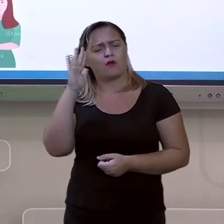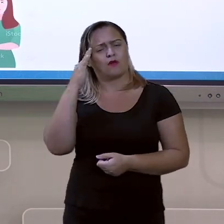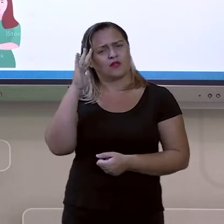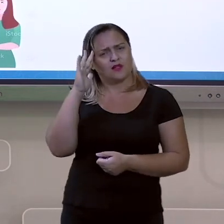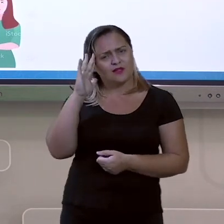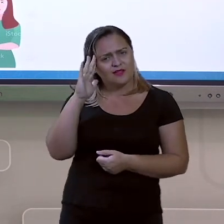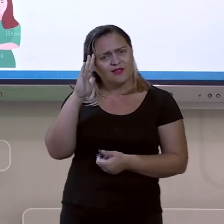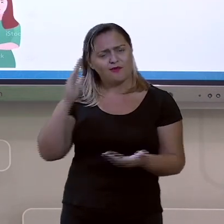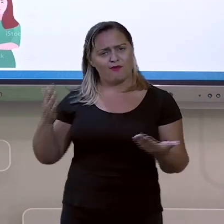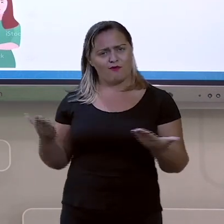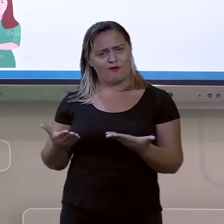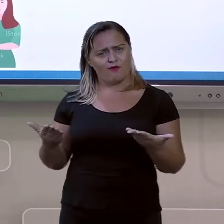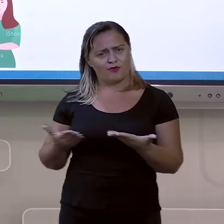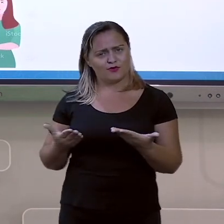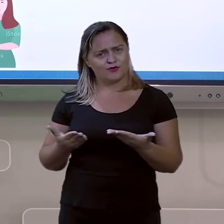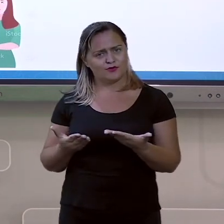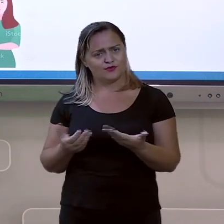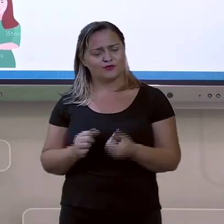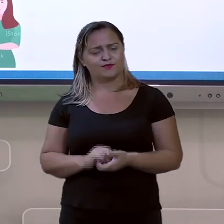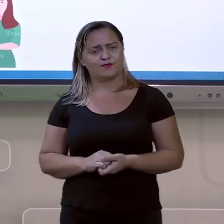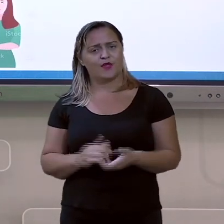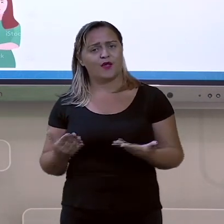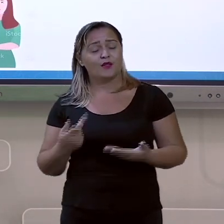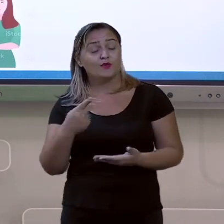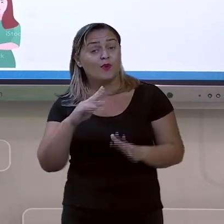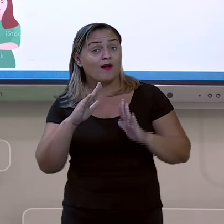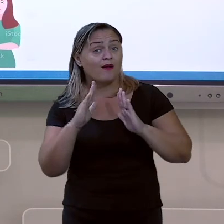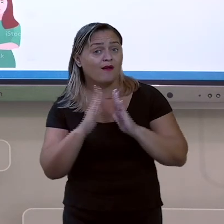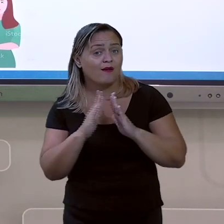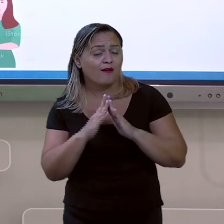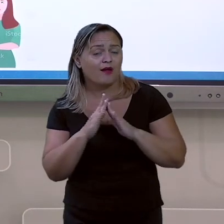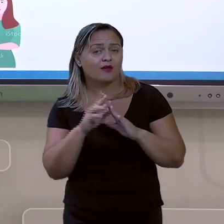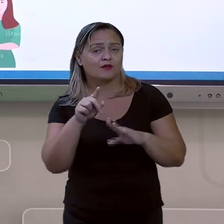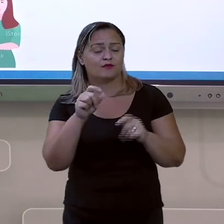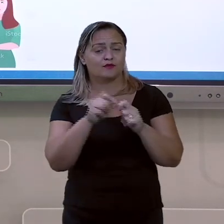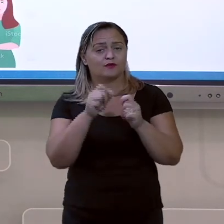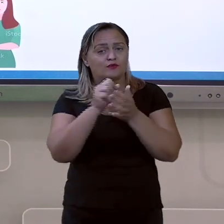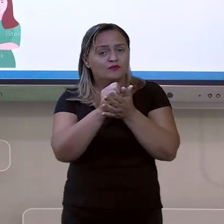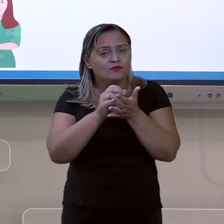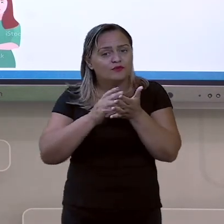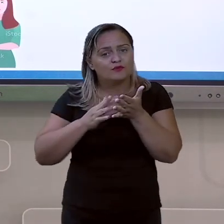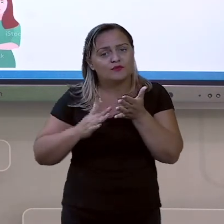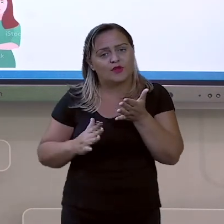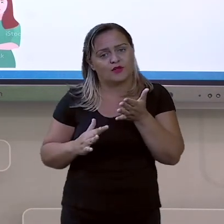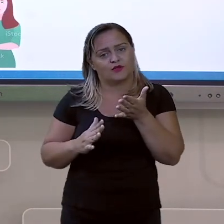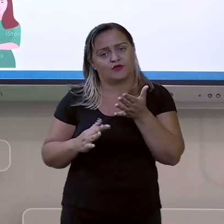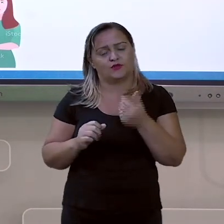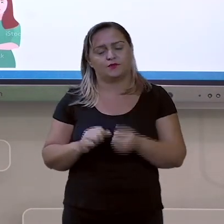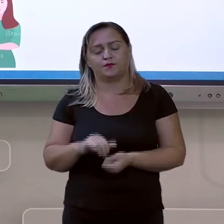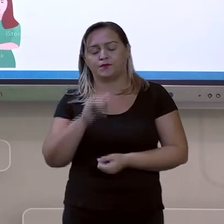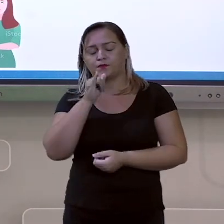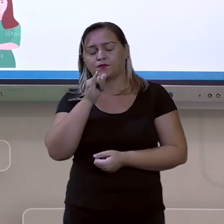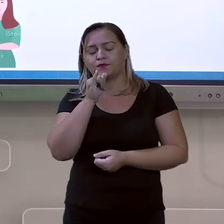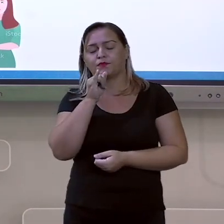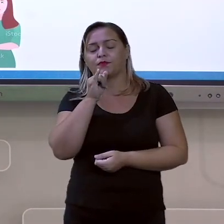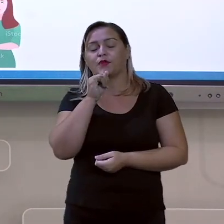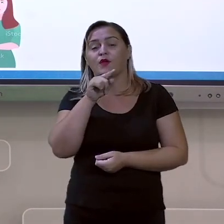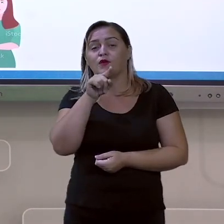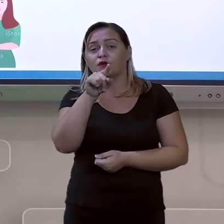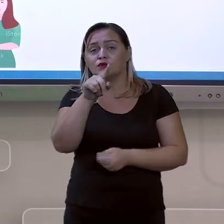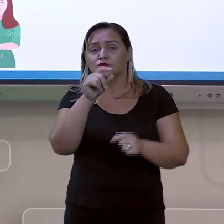casa. Espero que vocês façam. Eu quero que vocês escrevam uma frase para